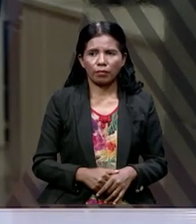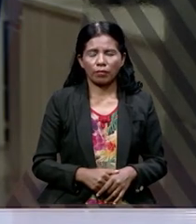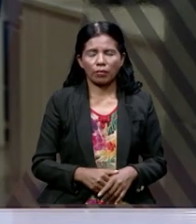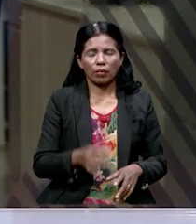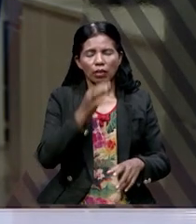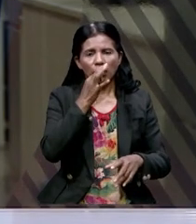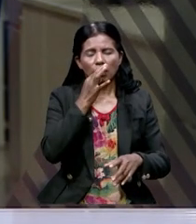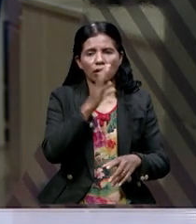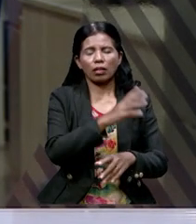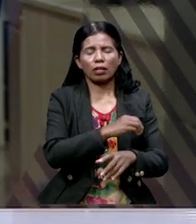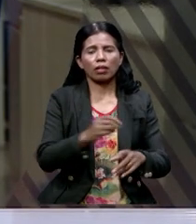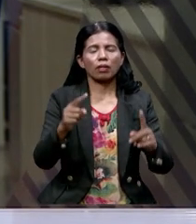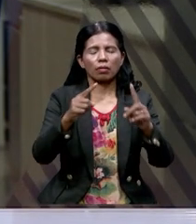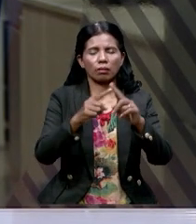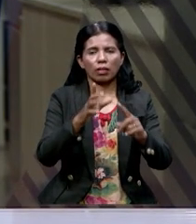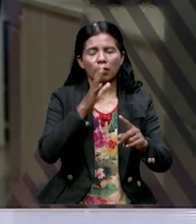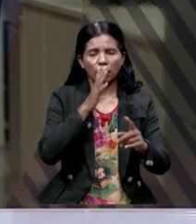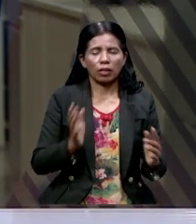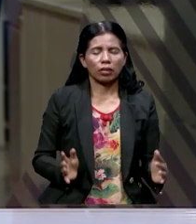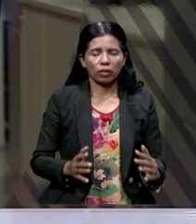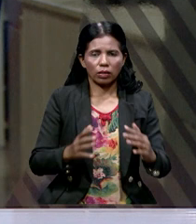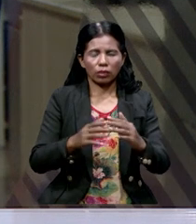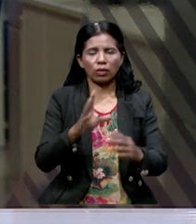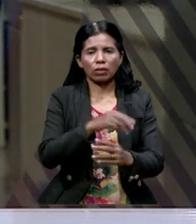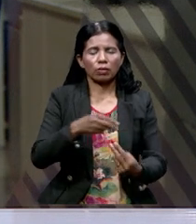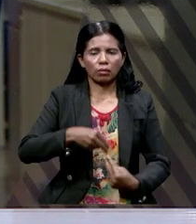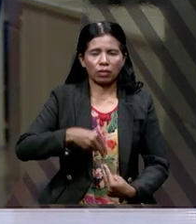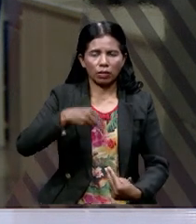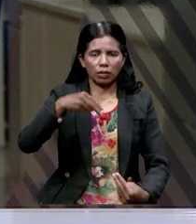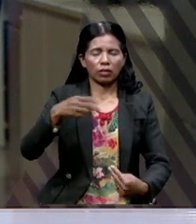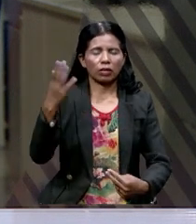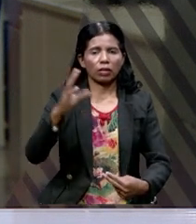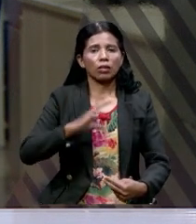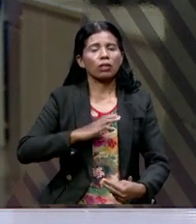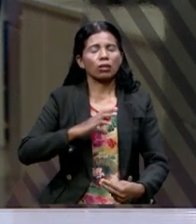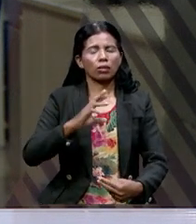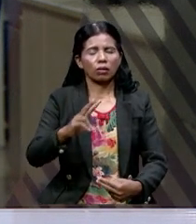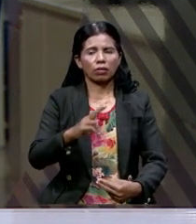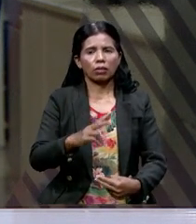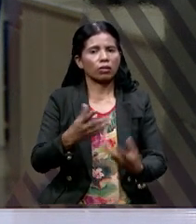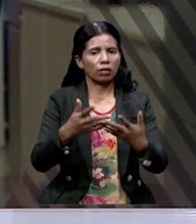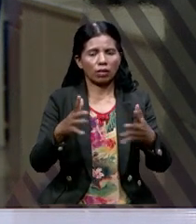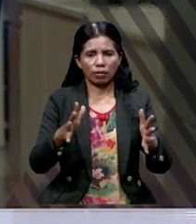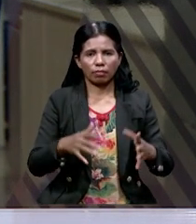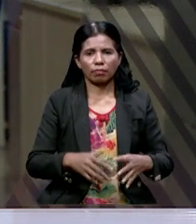Há um super cereal para ir em ensino rojo com lição de nutrição em Centro Veracruz Estoc Mamuc.